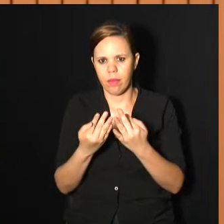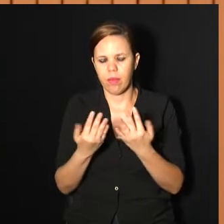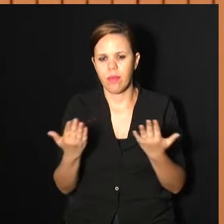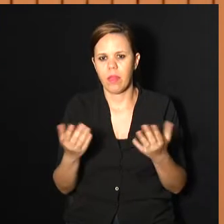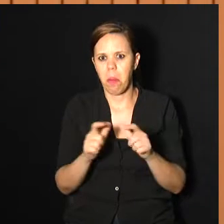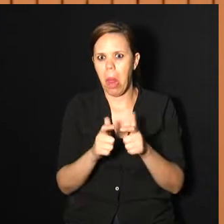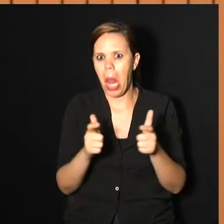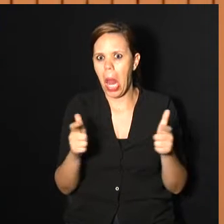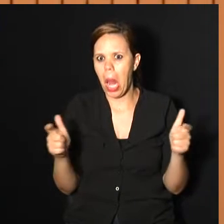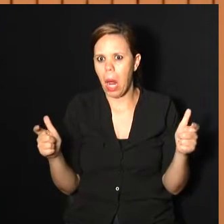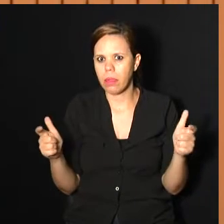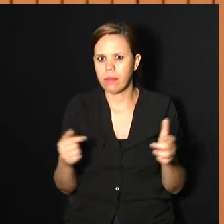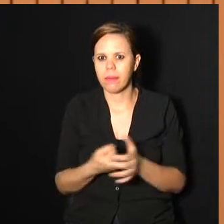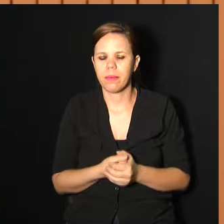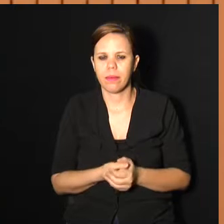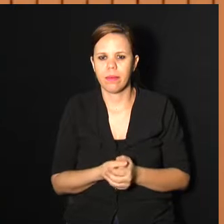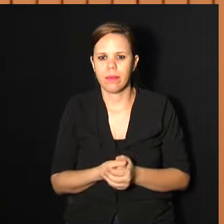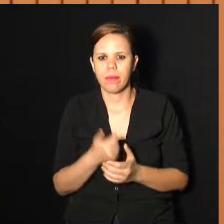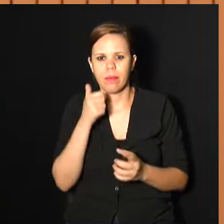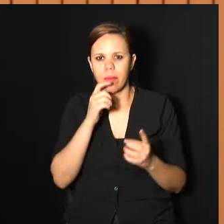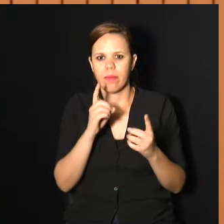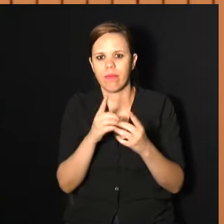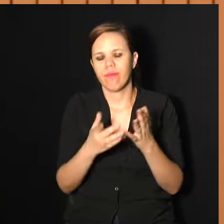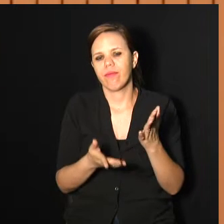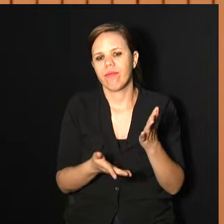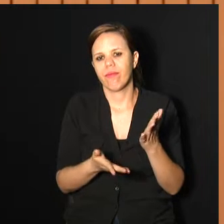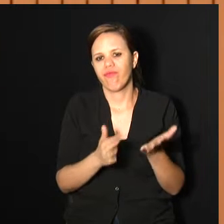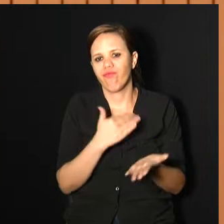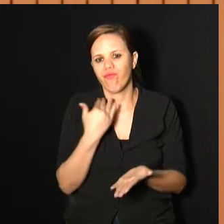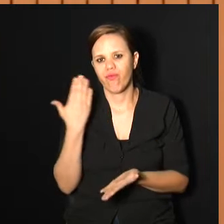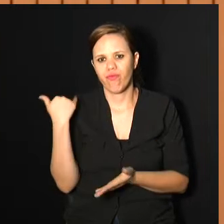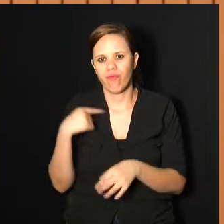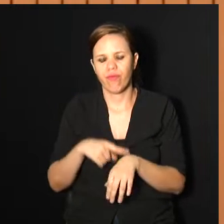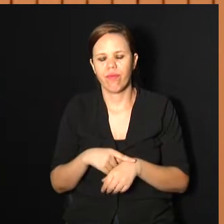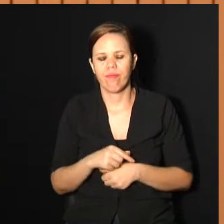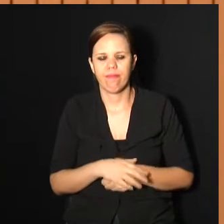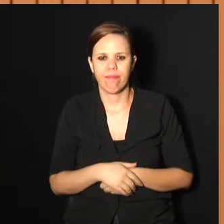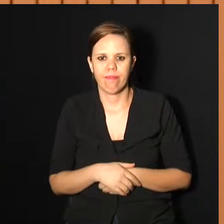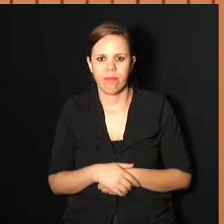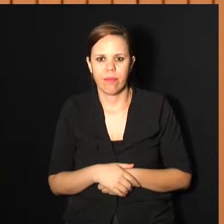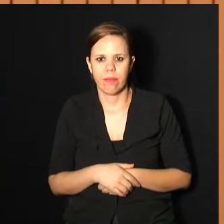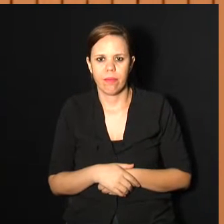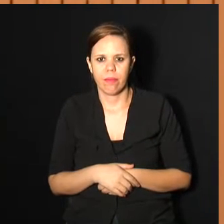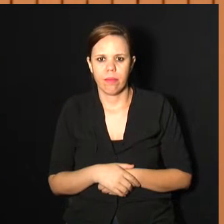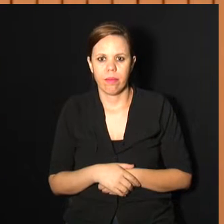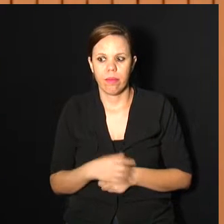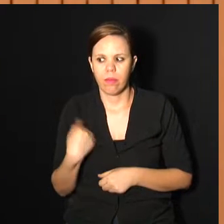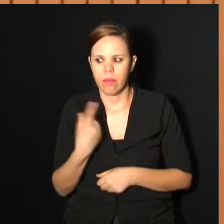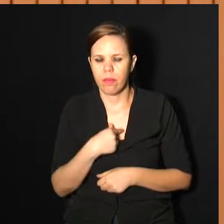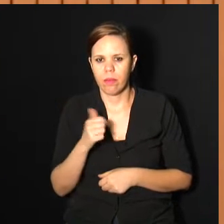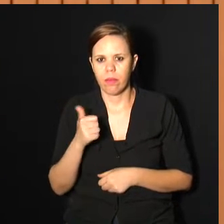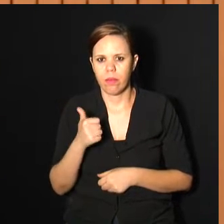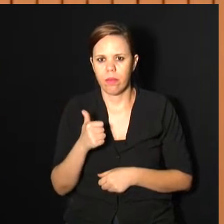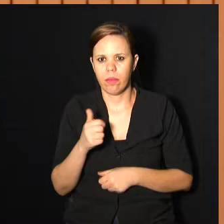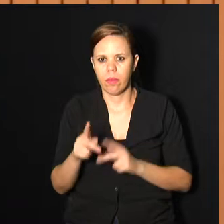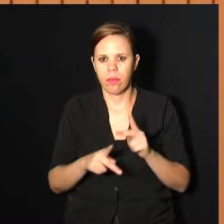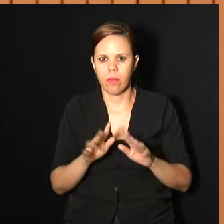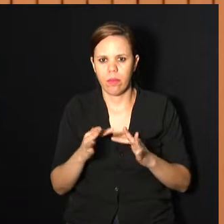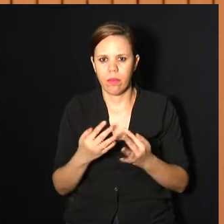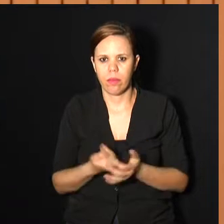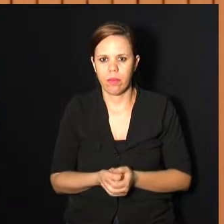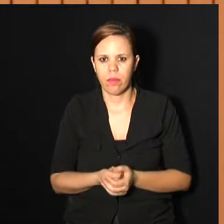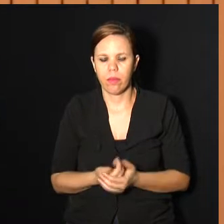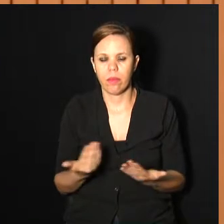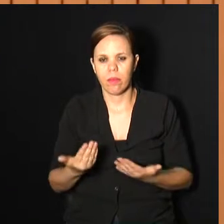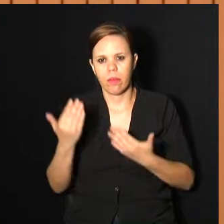numerosa, minha esposa partiu para a eternidade há pouco tempo, mas nós éramos em 11 da minha família. E